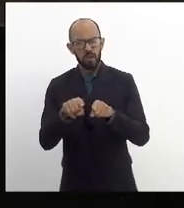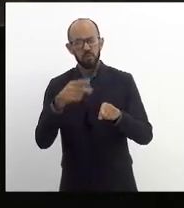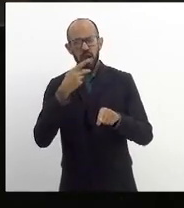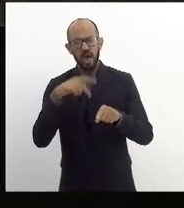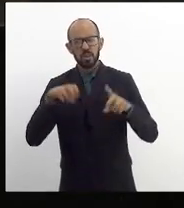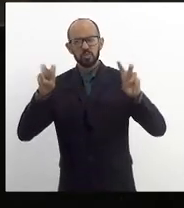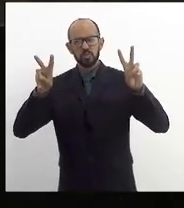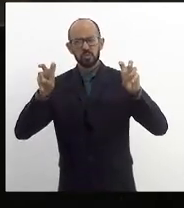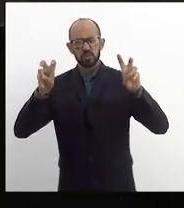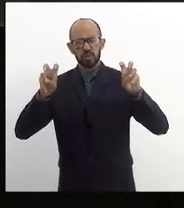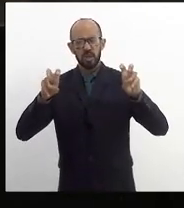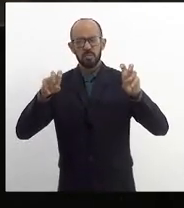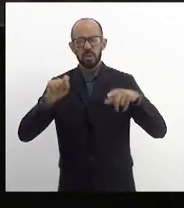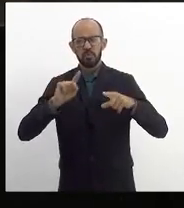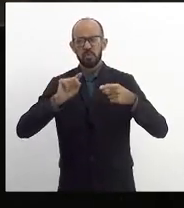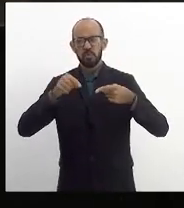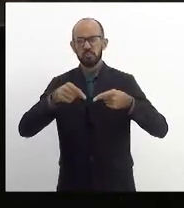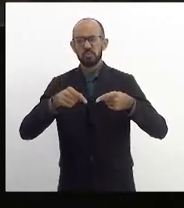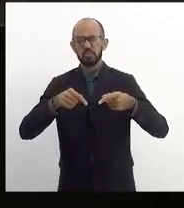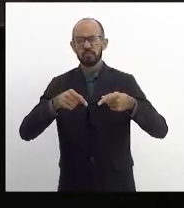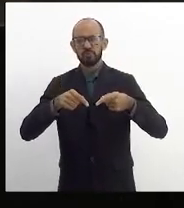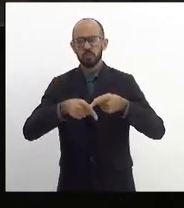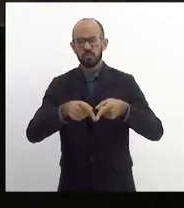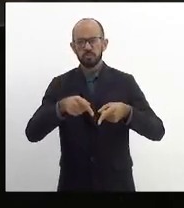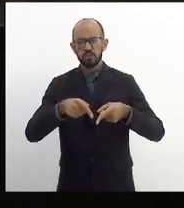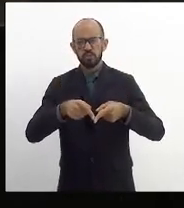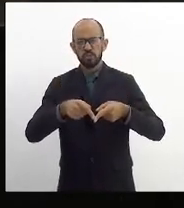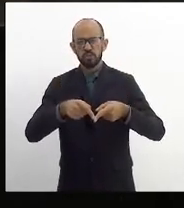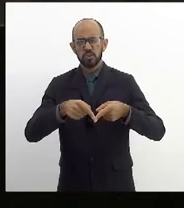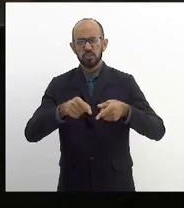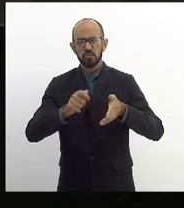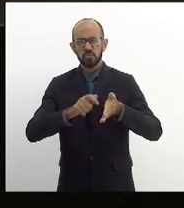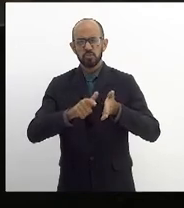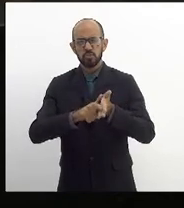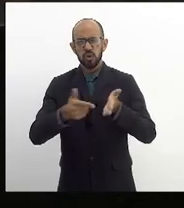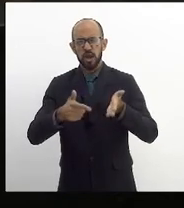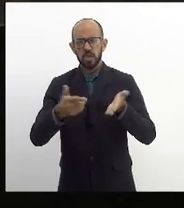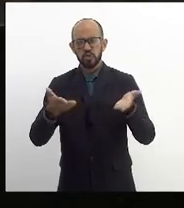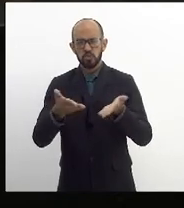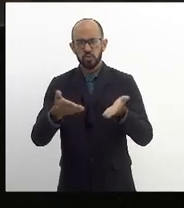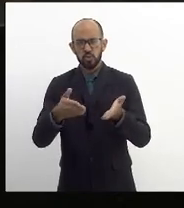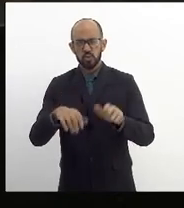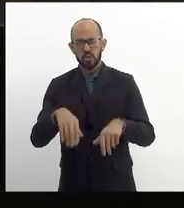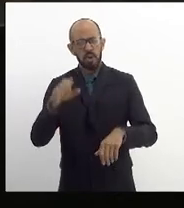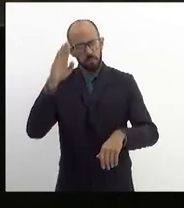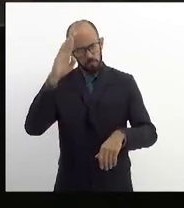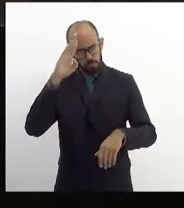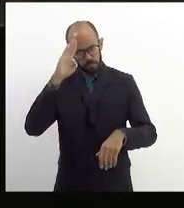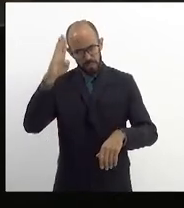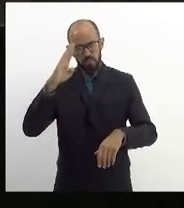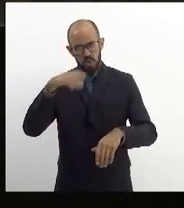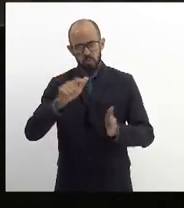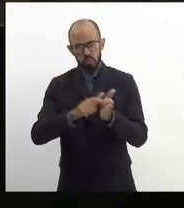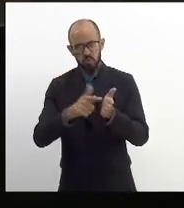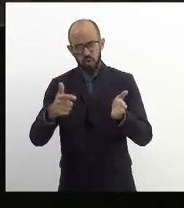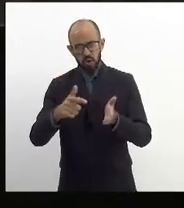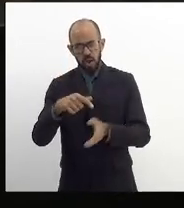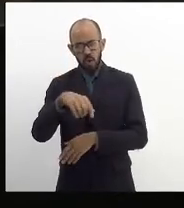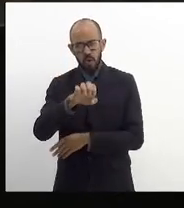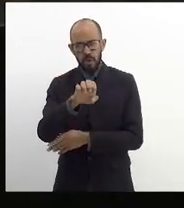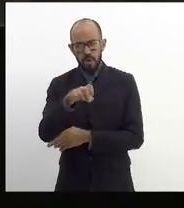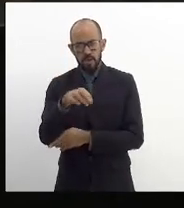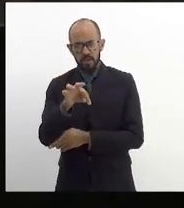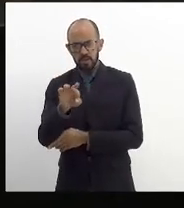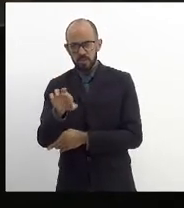que foi objeto de uma matéria no jornais de hoje precisamente no jornal Extra e quero voltar no tempo